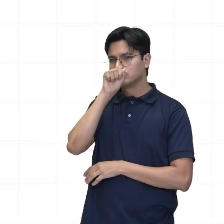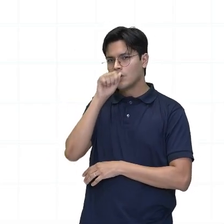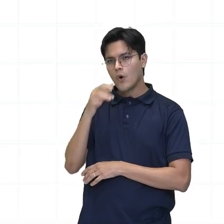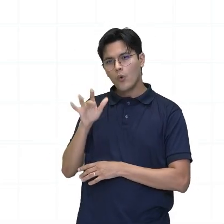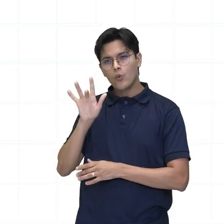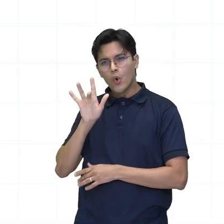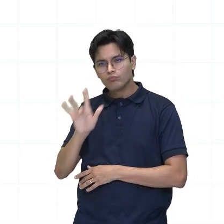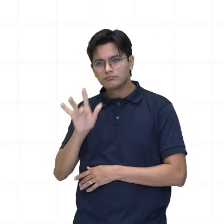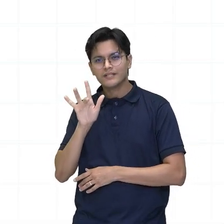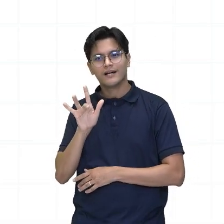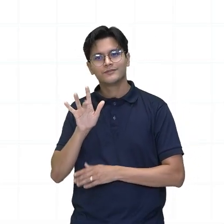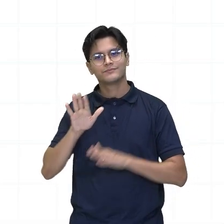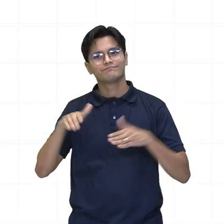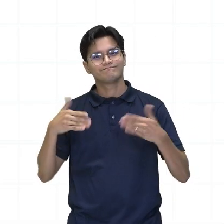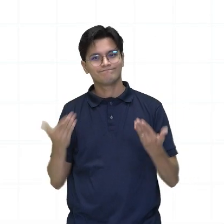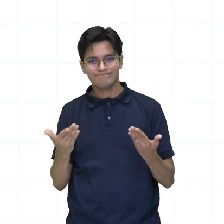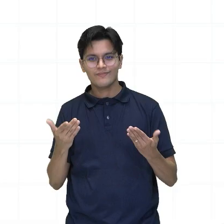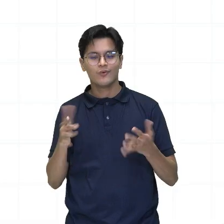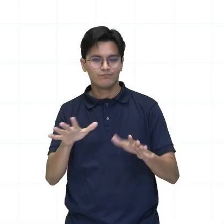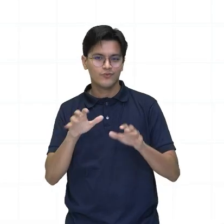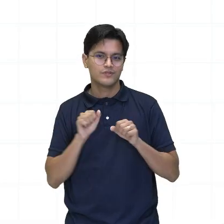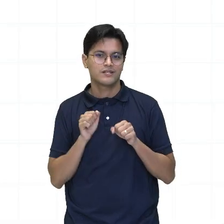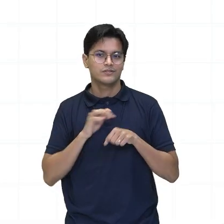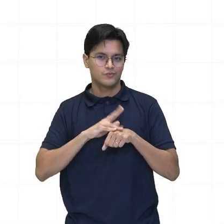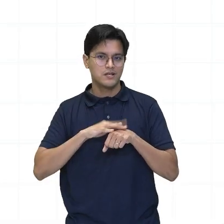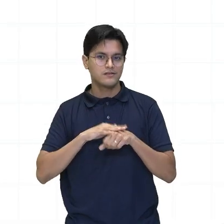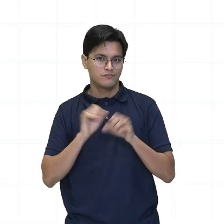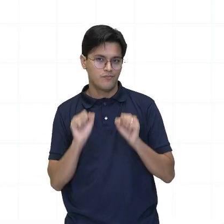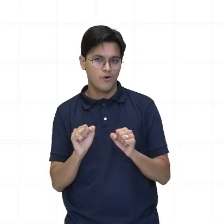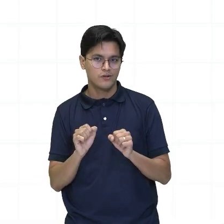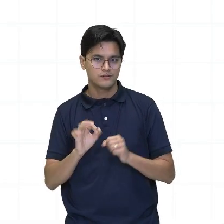para respirar, dor no peito,